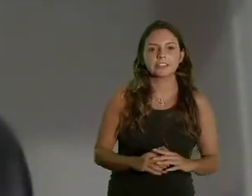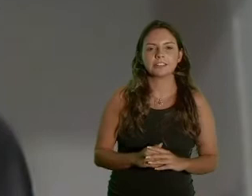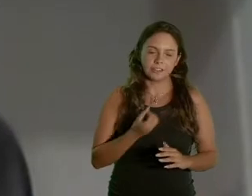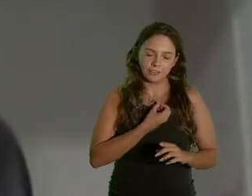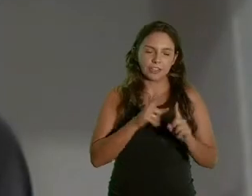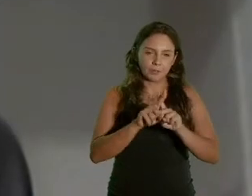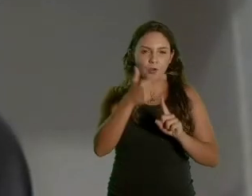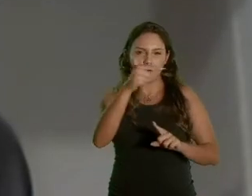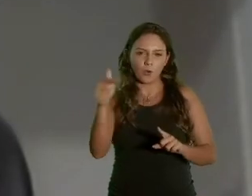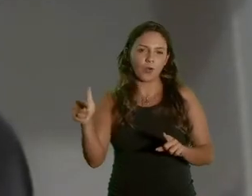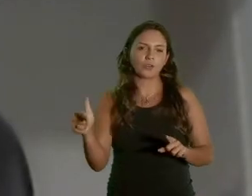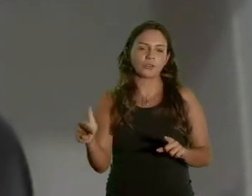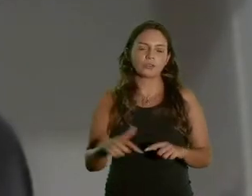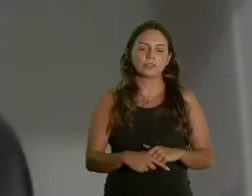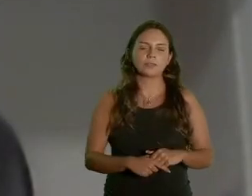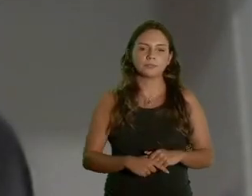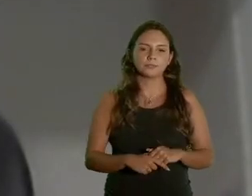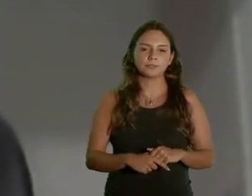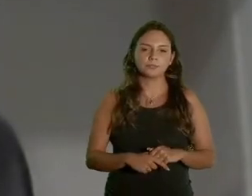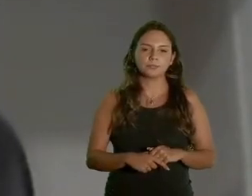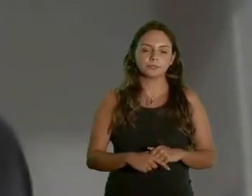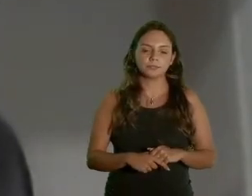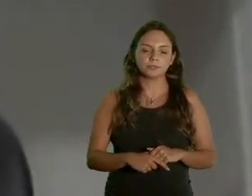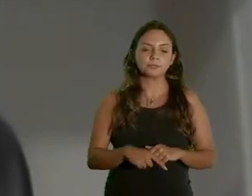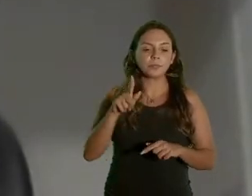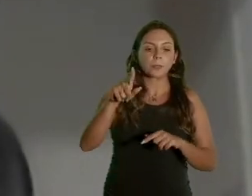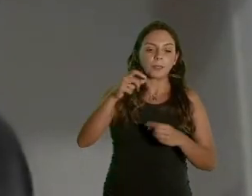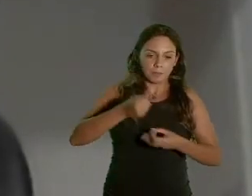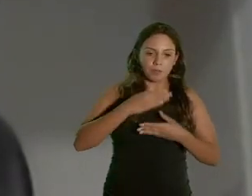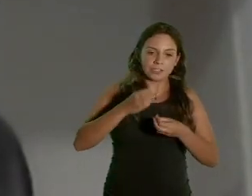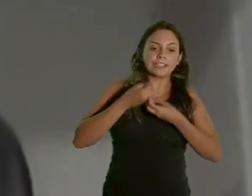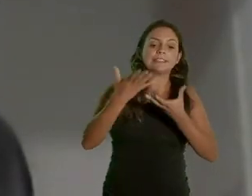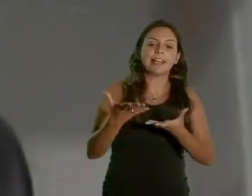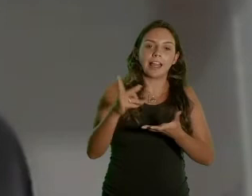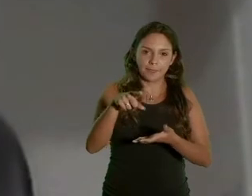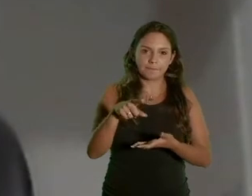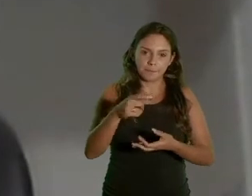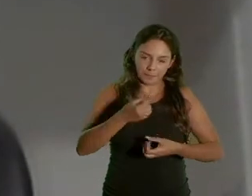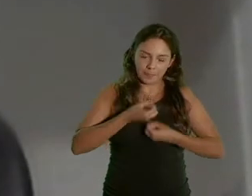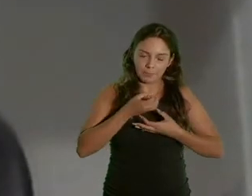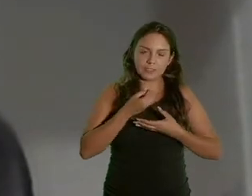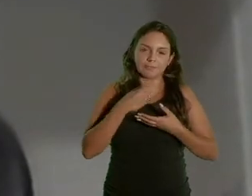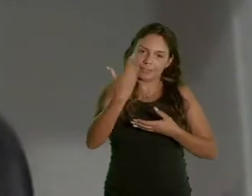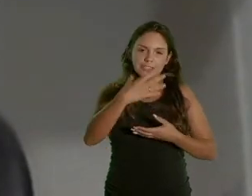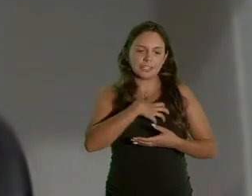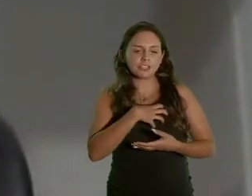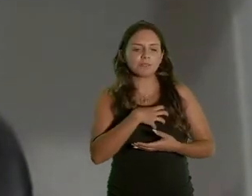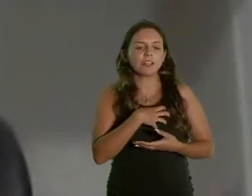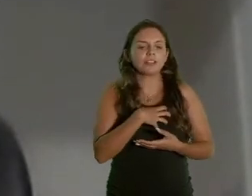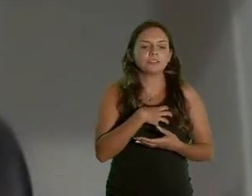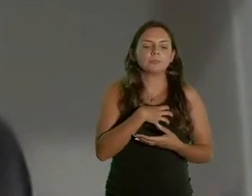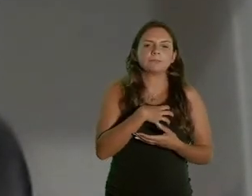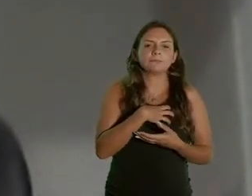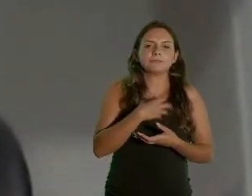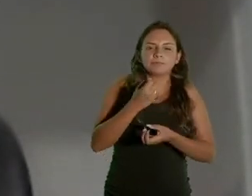viver também outros maus momentos. Eu acho que é isso que a poesia tem para oferecer. A poesia tem para oferecer sentimentalismo, a poesia tem